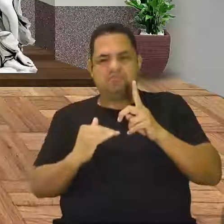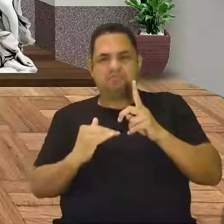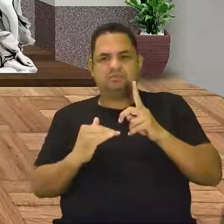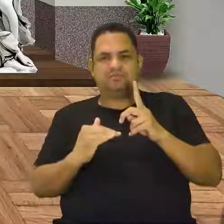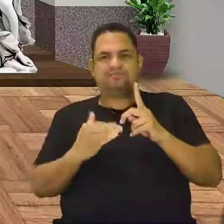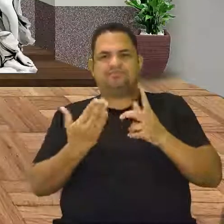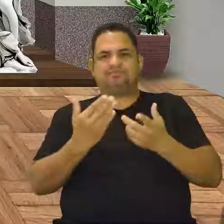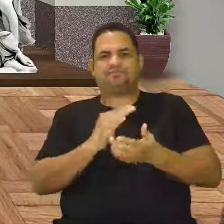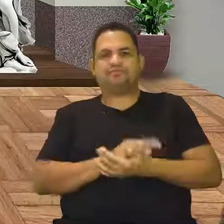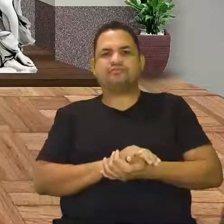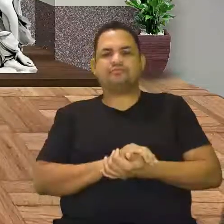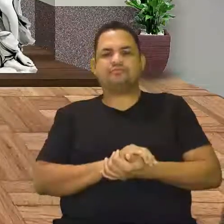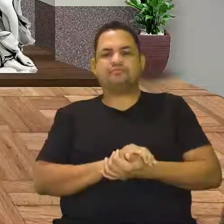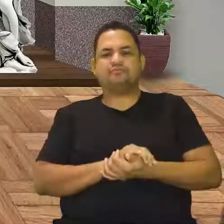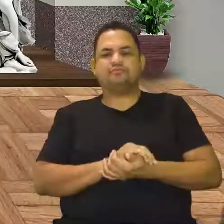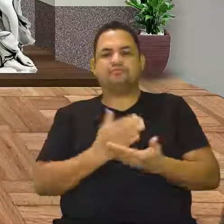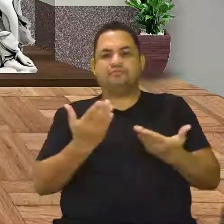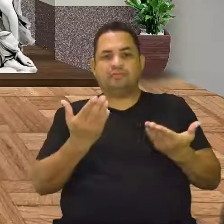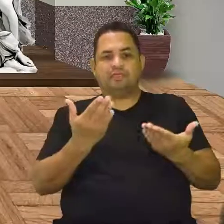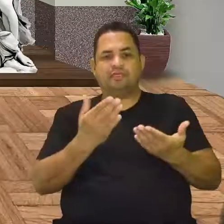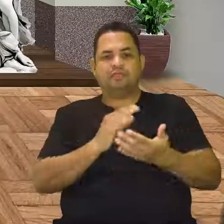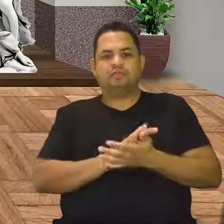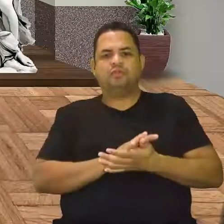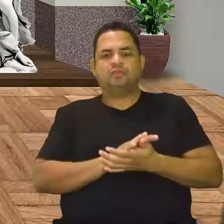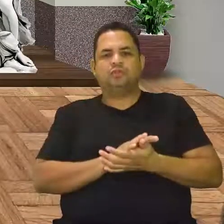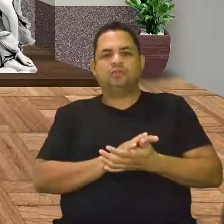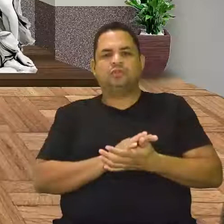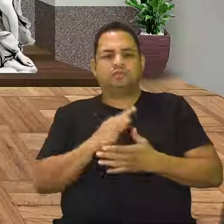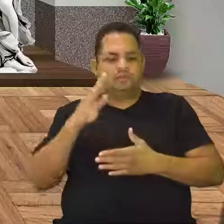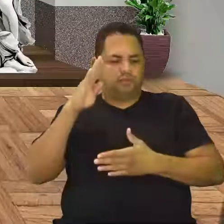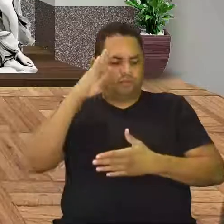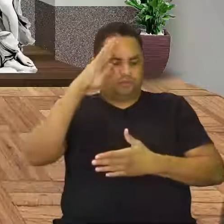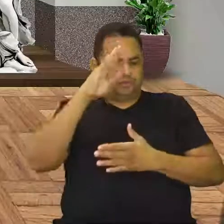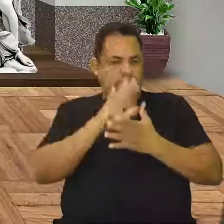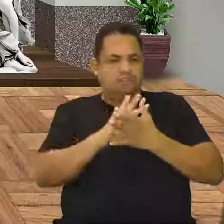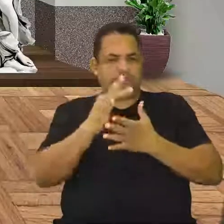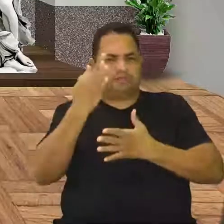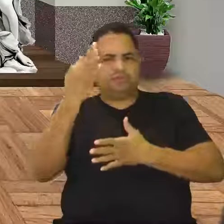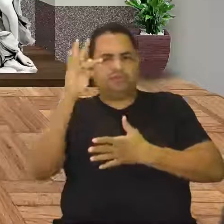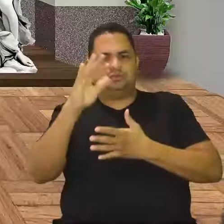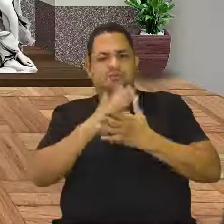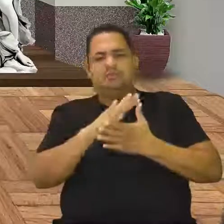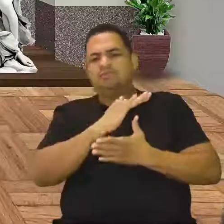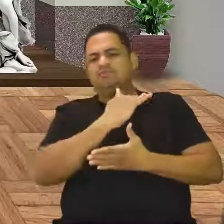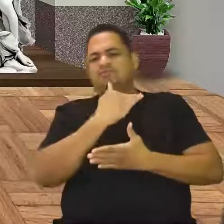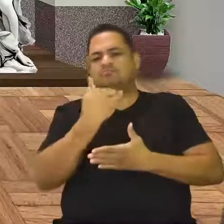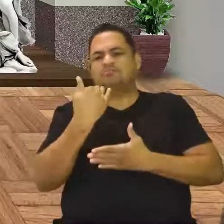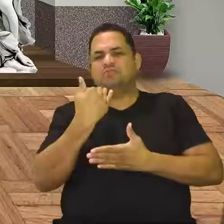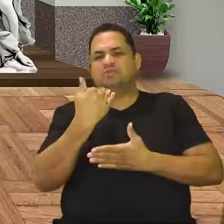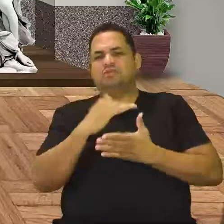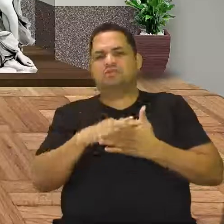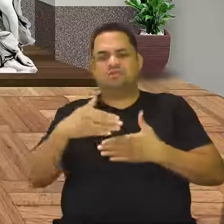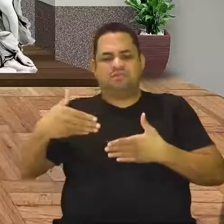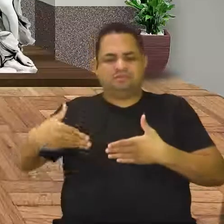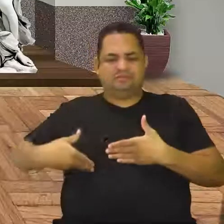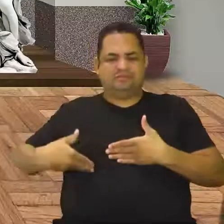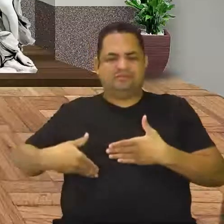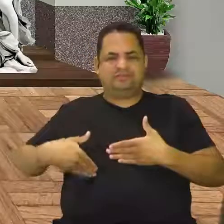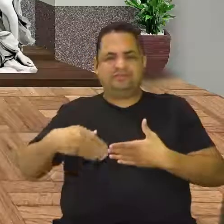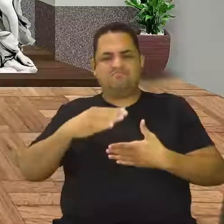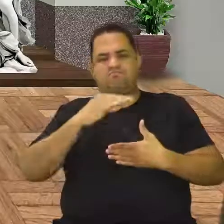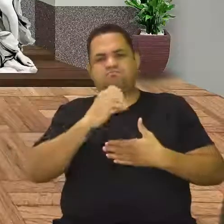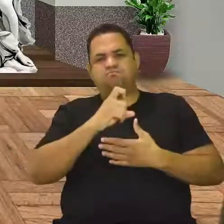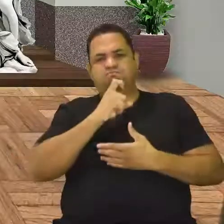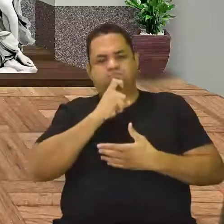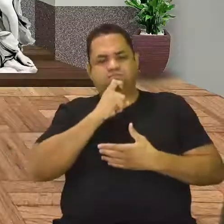e os soldados franceses de Napoleão Bonaparte A grande maioria não morrer de fome e sede e de frio hipotermia